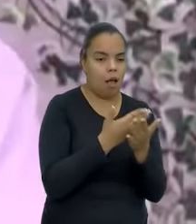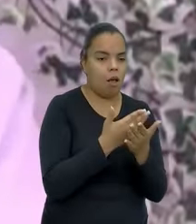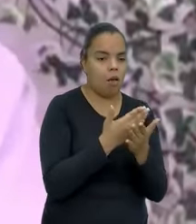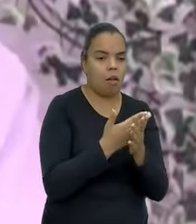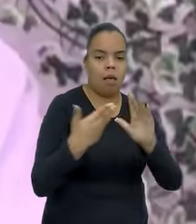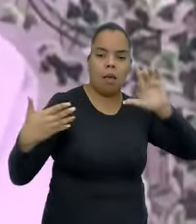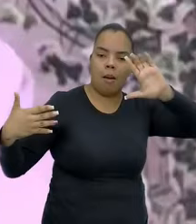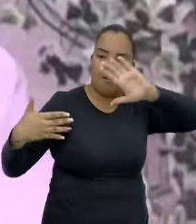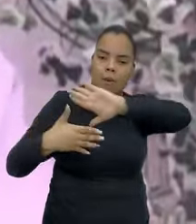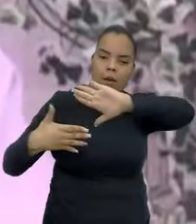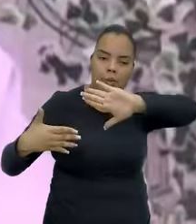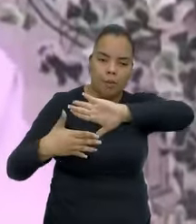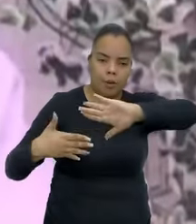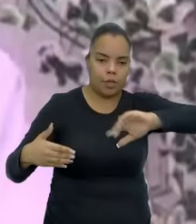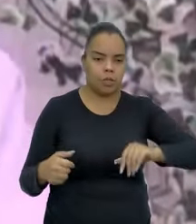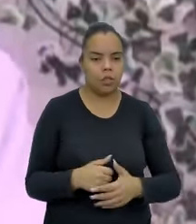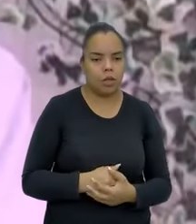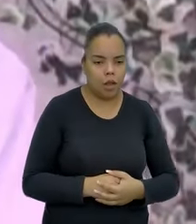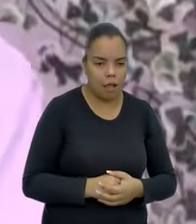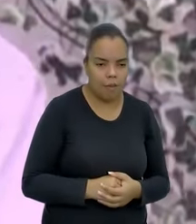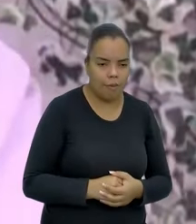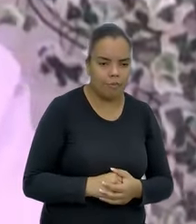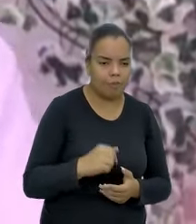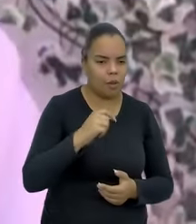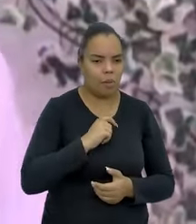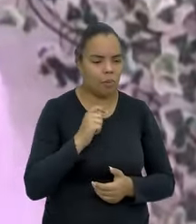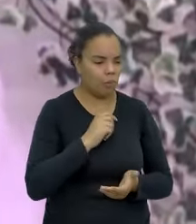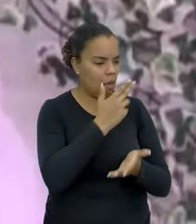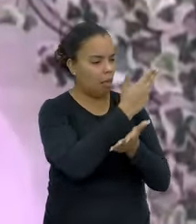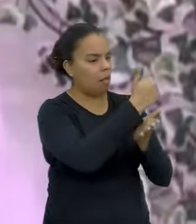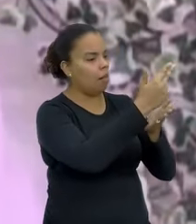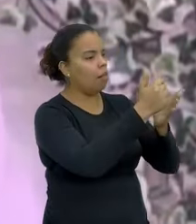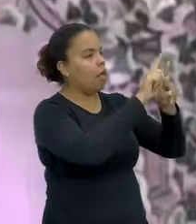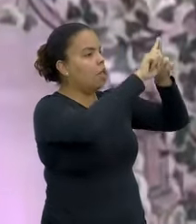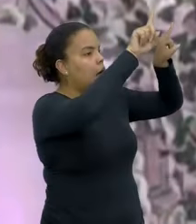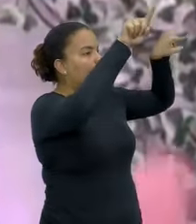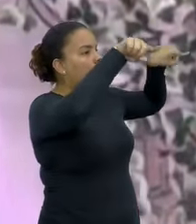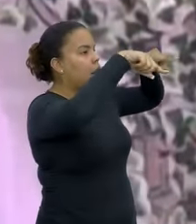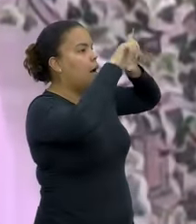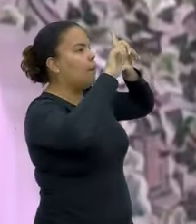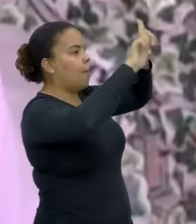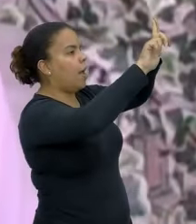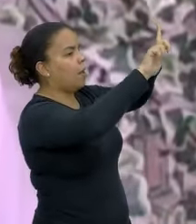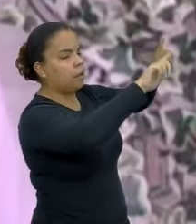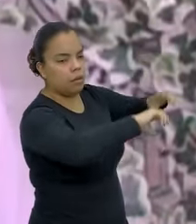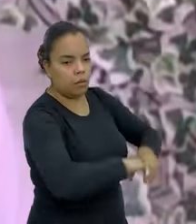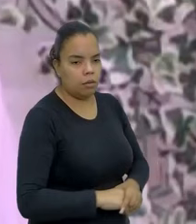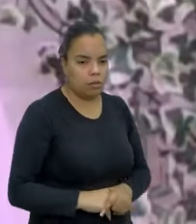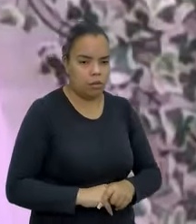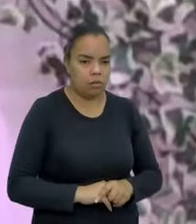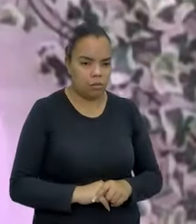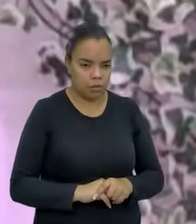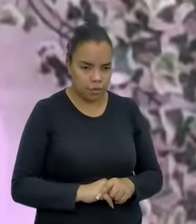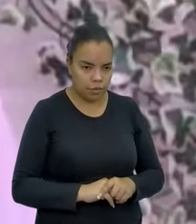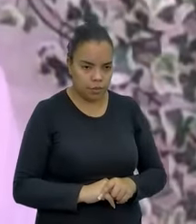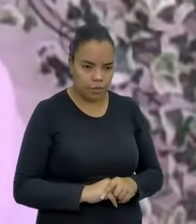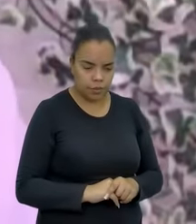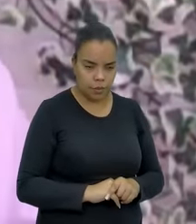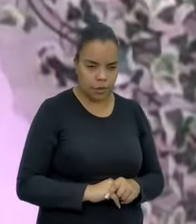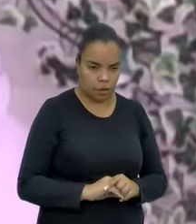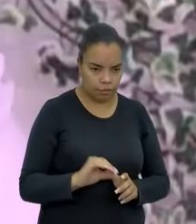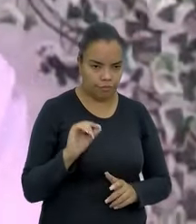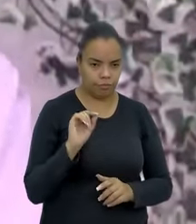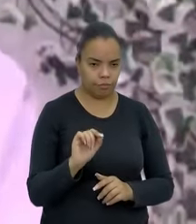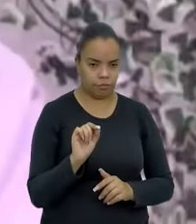ou montar um desenho no quadro É claro aquilo fica algo praticamente imóvel né e